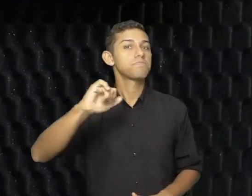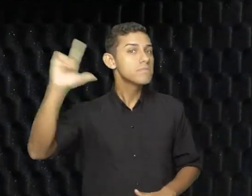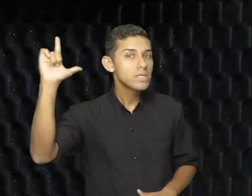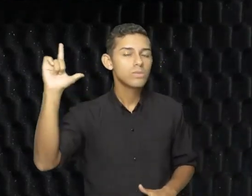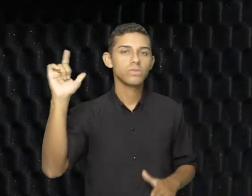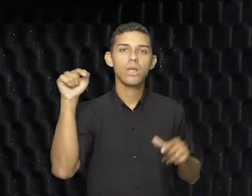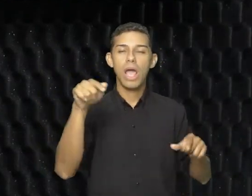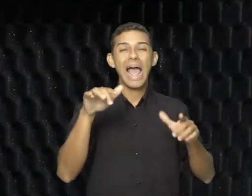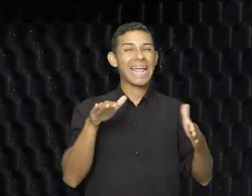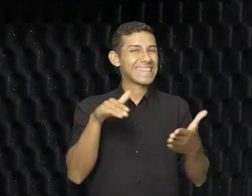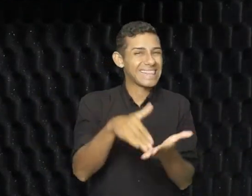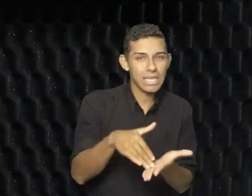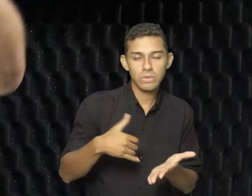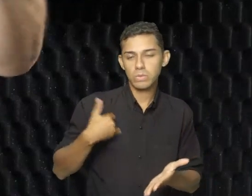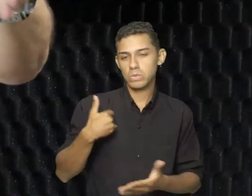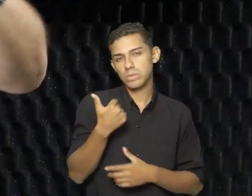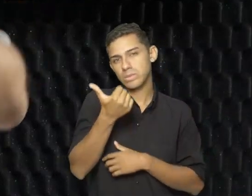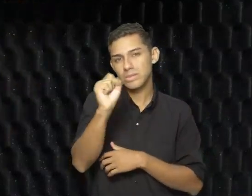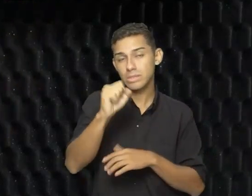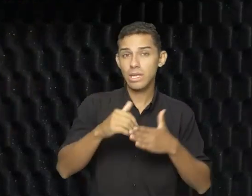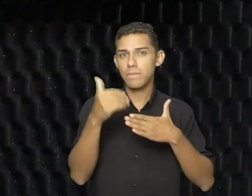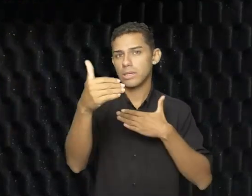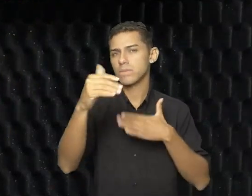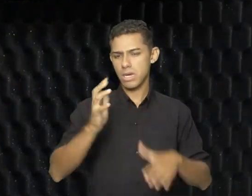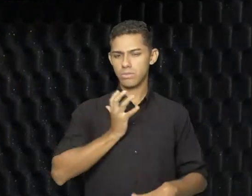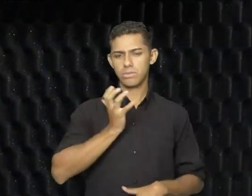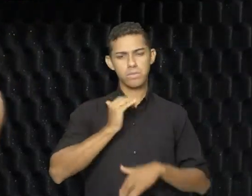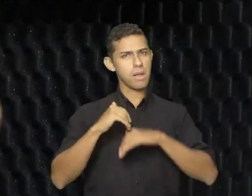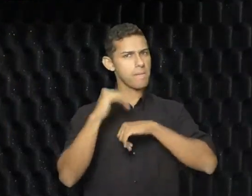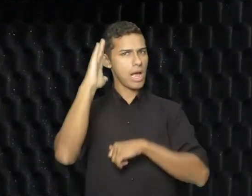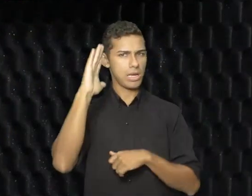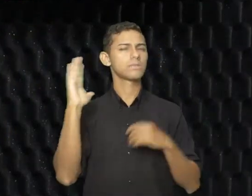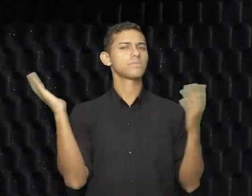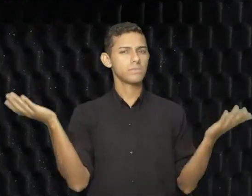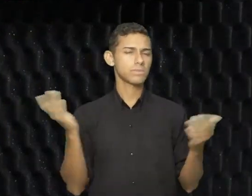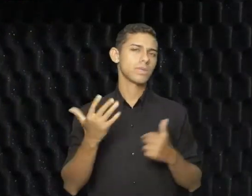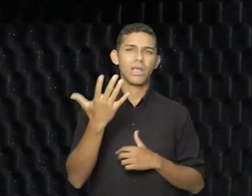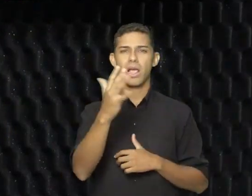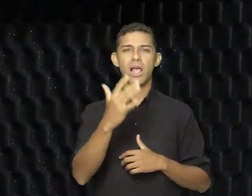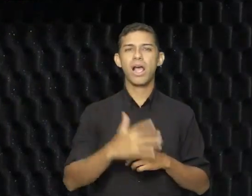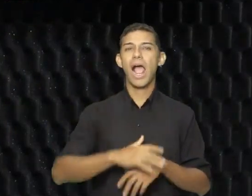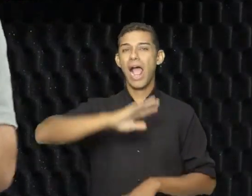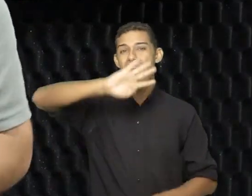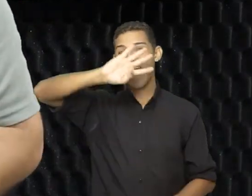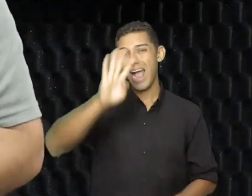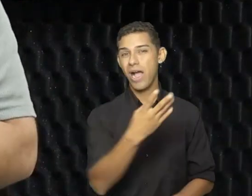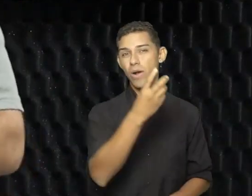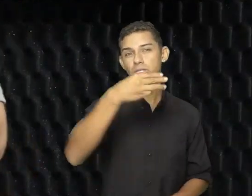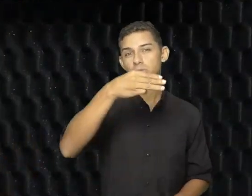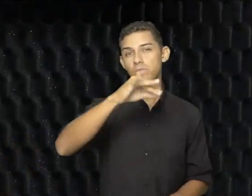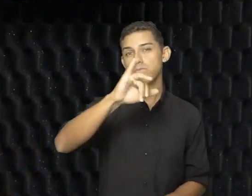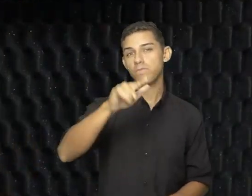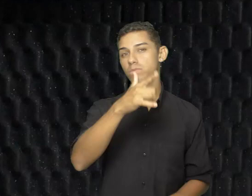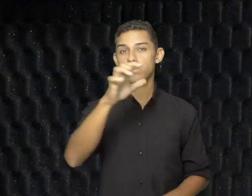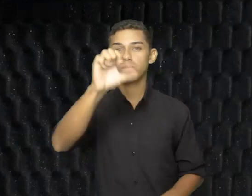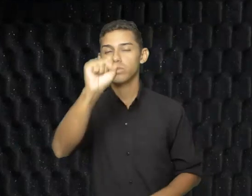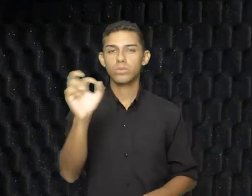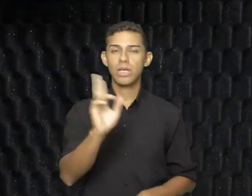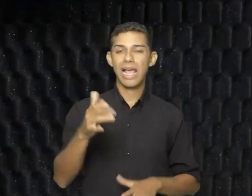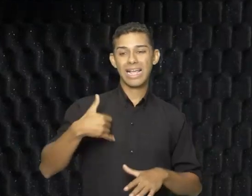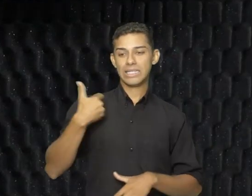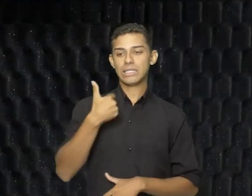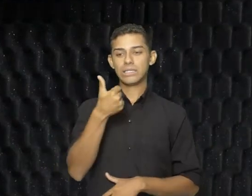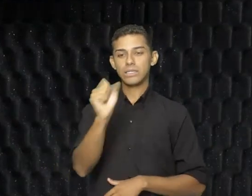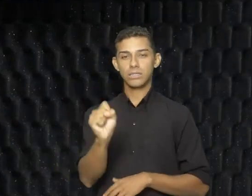anos. E se você for da classe mais abastada, de uma classe mais rica, isso pode chegar a 4 milhões até os 18 anos. Olha a